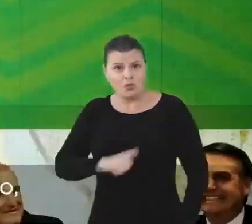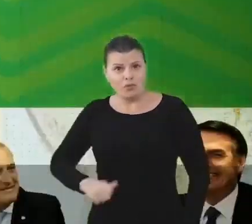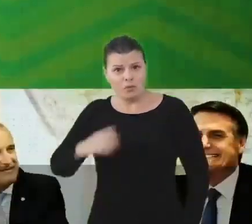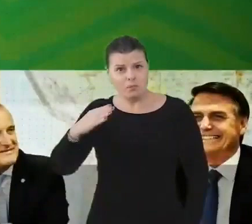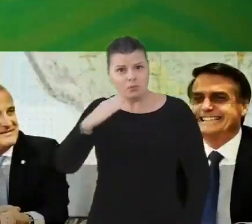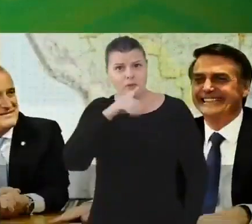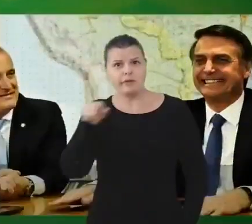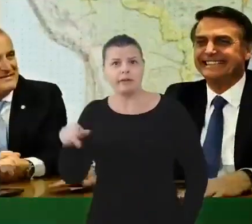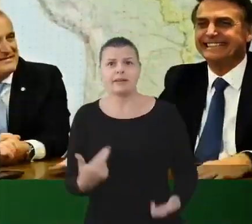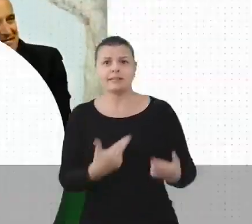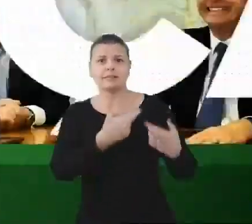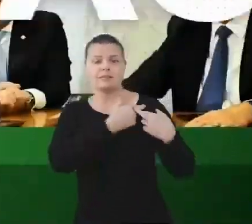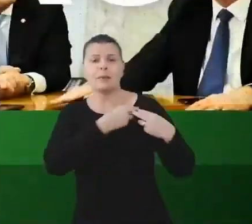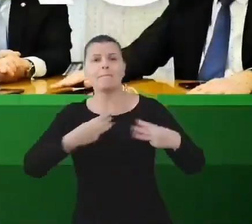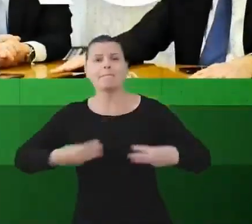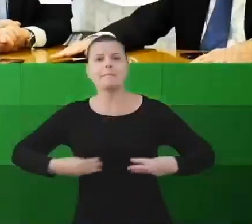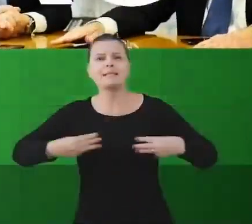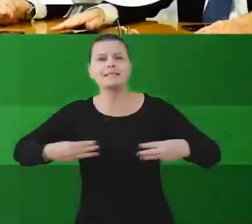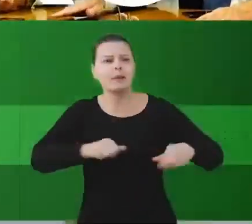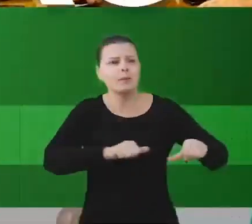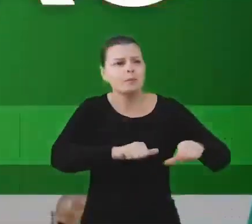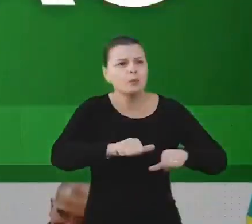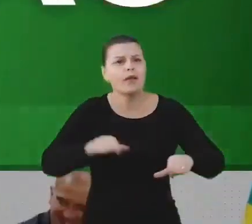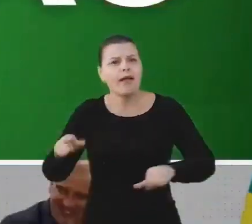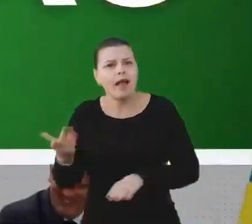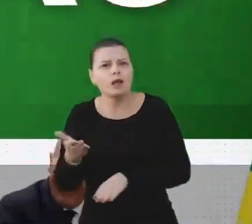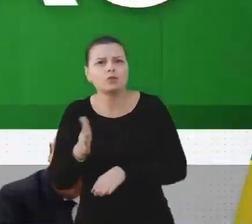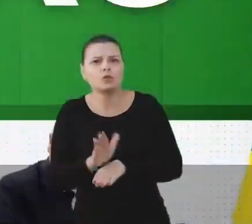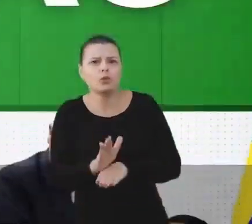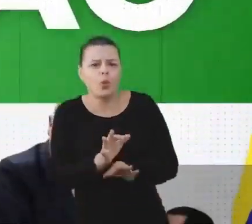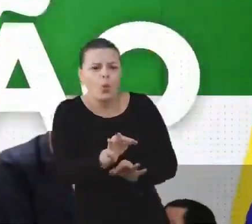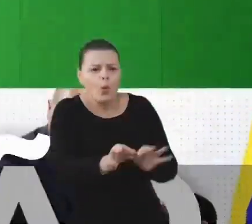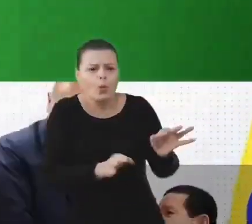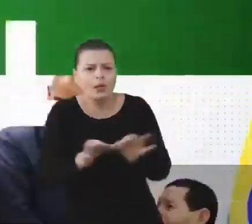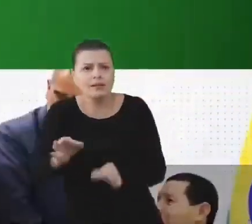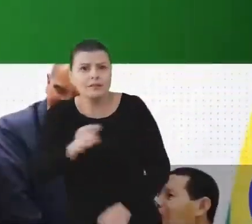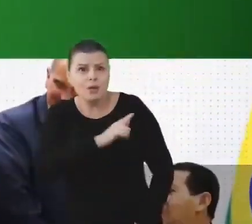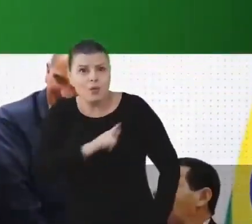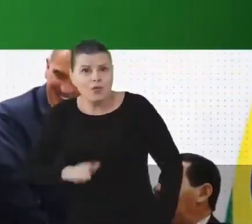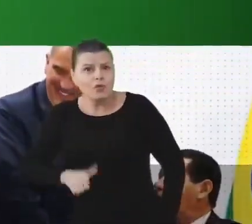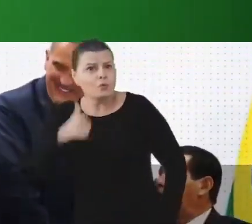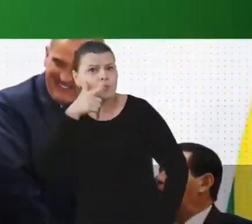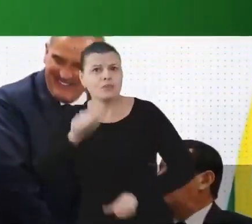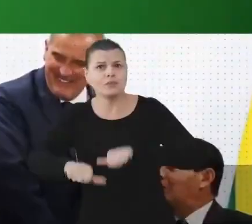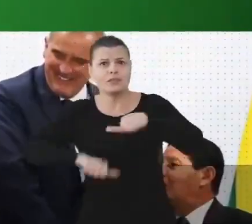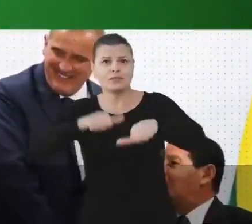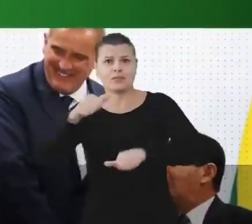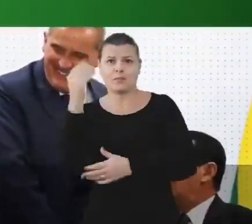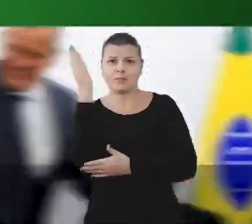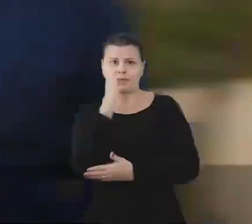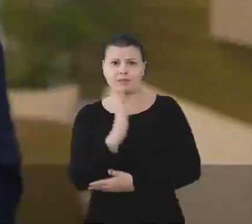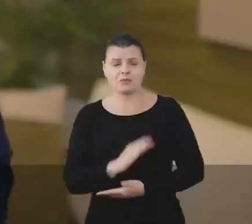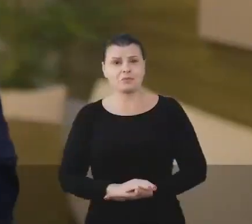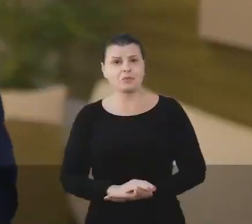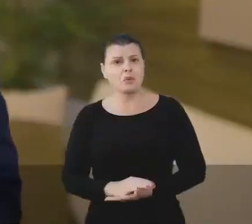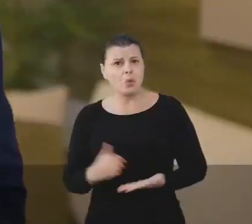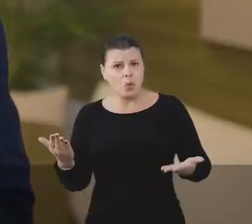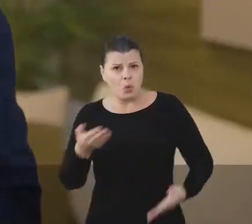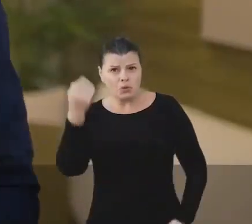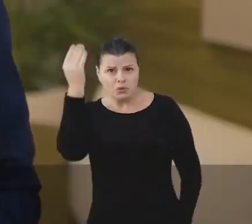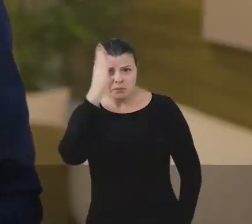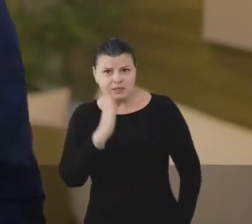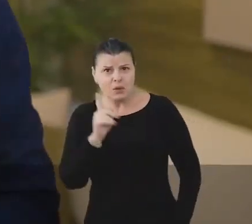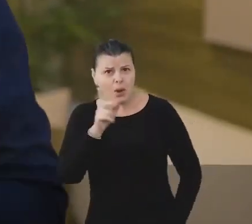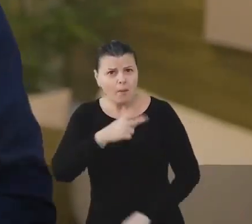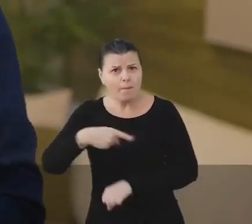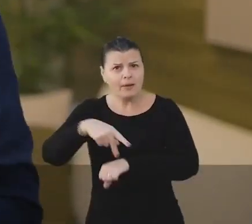Bolsonaro, Onyx assumiu o Ministério da Transição e ajudou a montar o governo que transformou o Brasil. Se hoje o Brasil é um